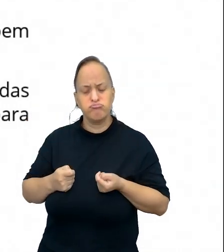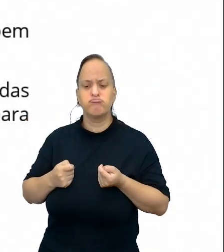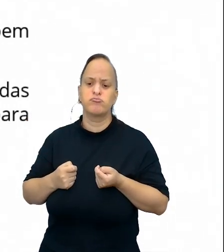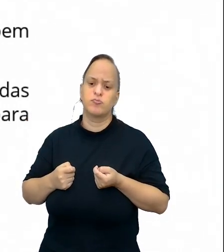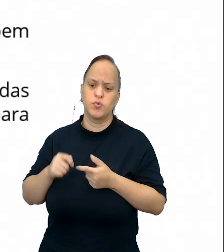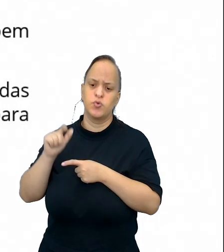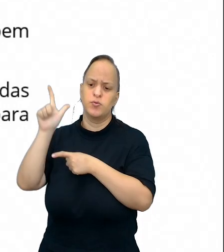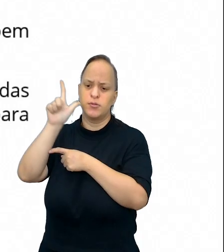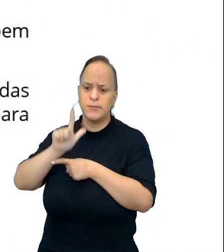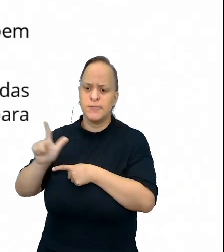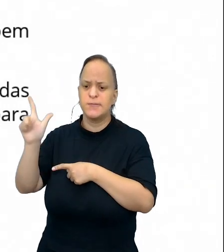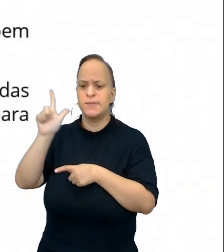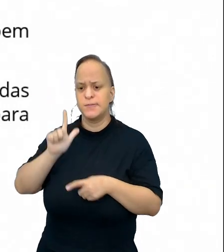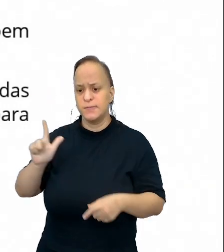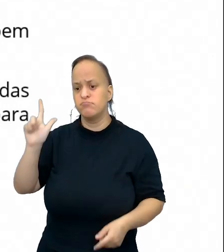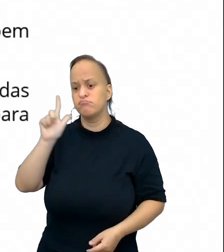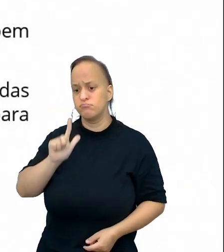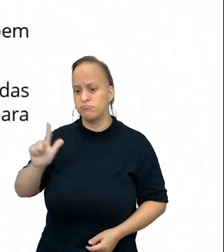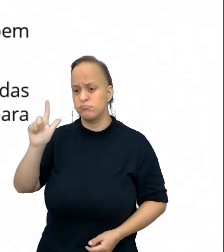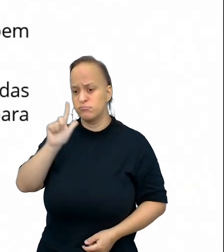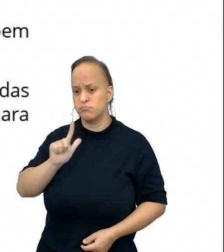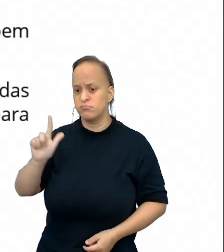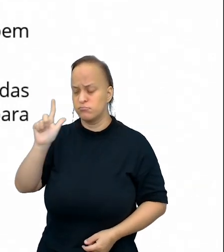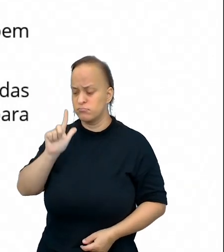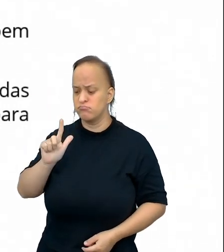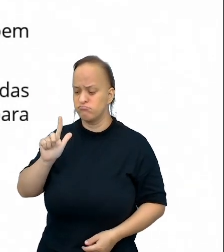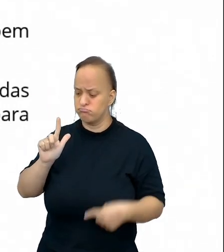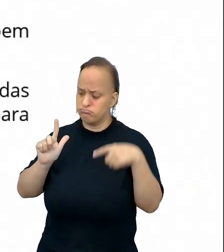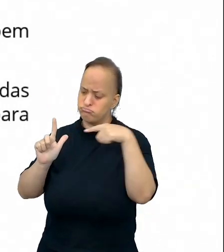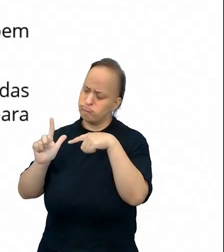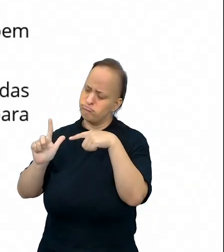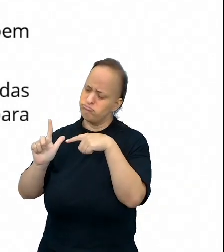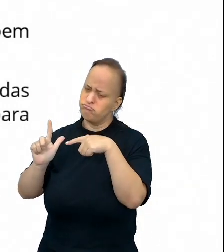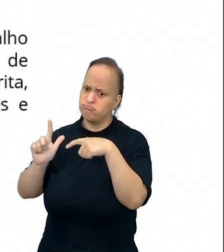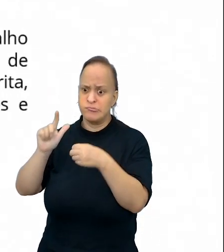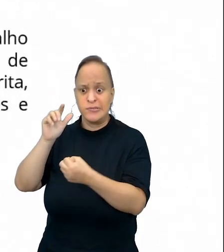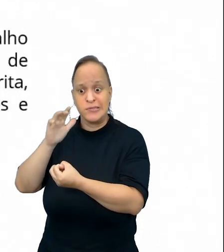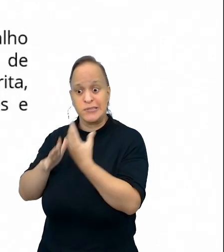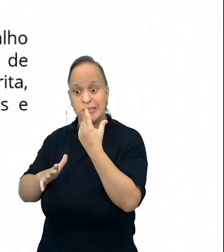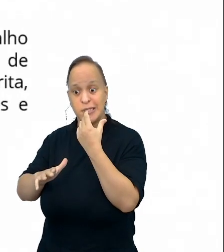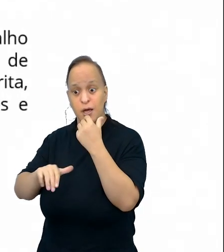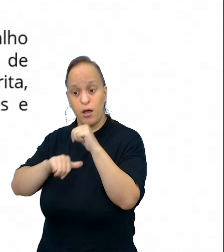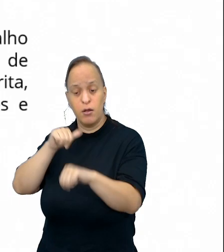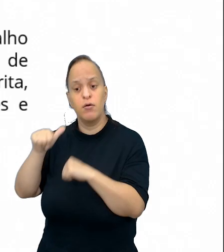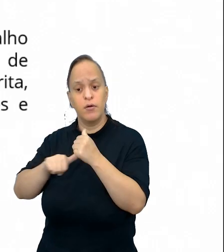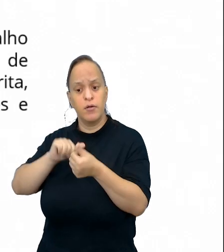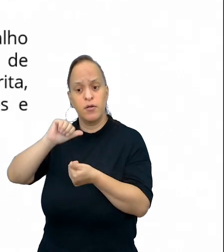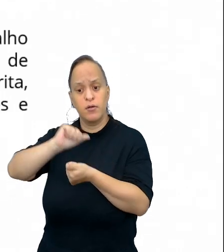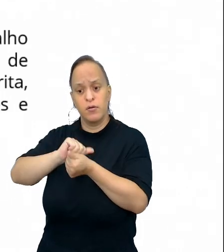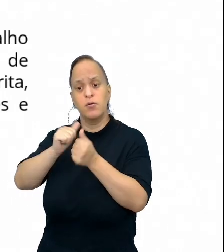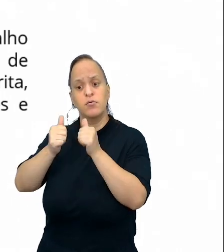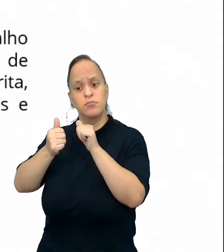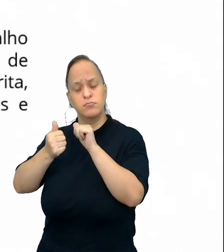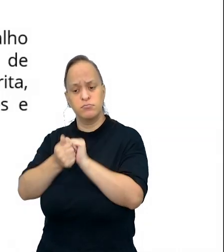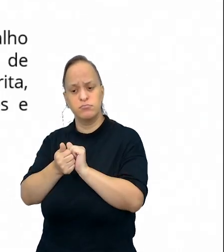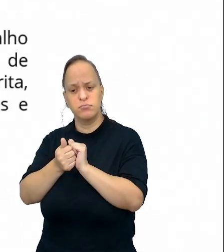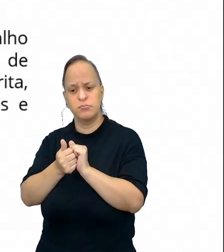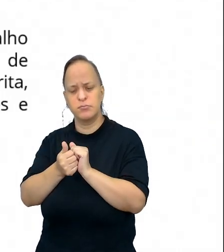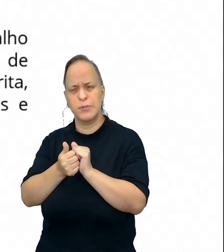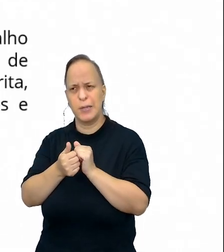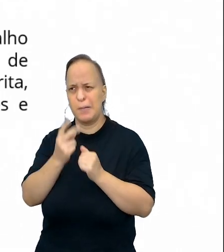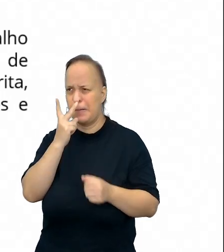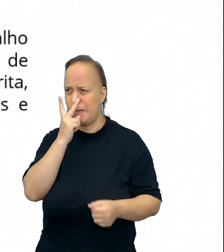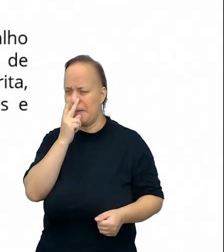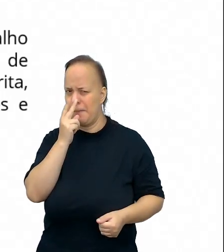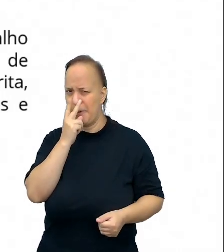difíceis para os estudantes, mas eles gostam da retextualização porque modernizam, né, essa questão. Então, pensando